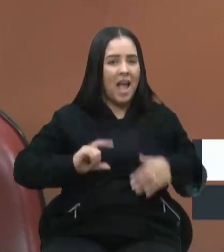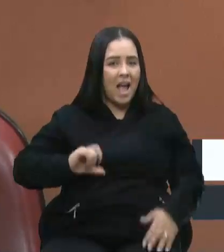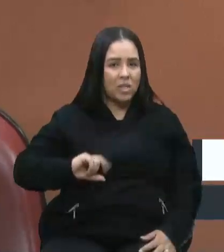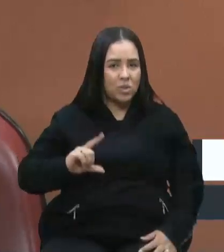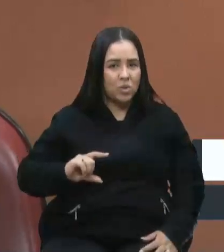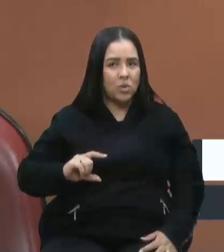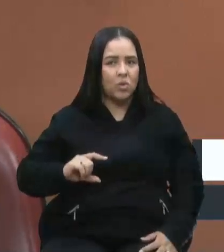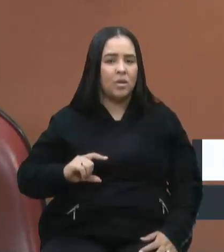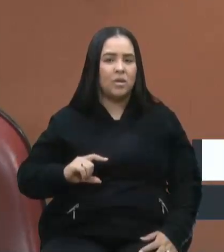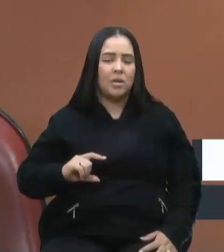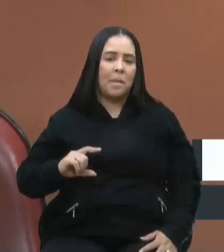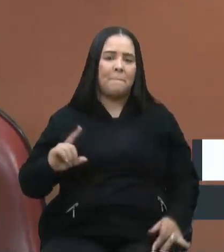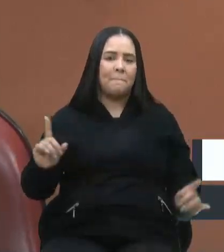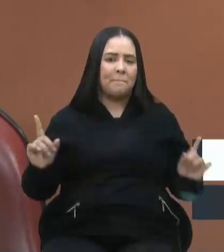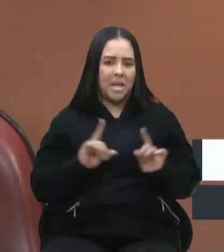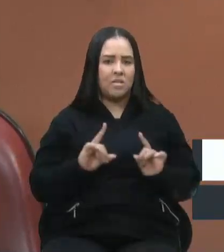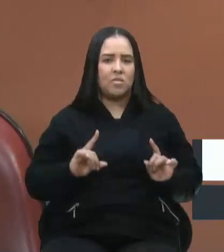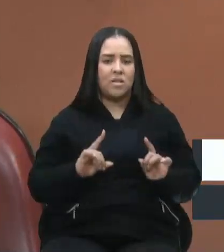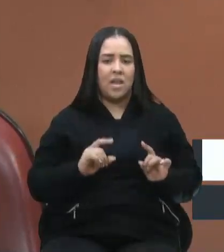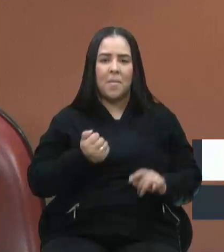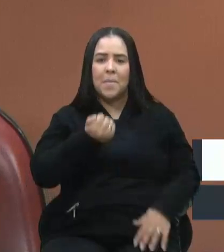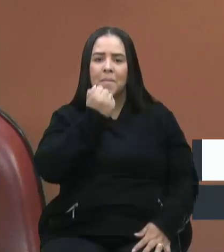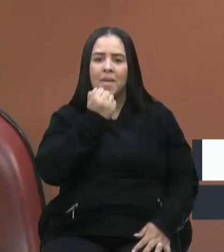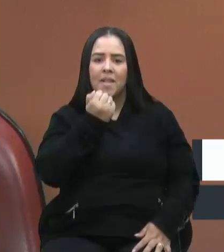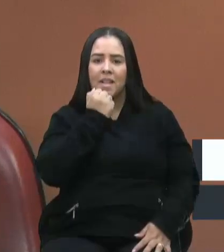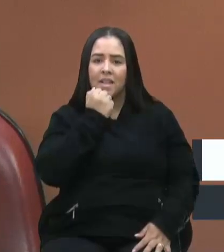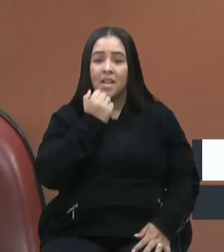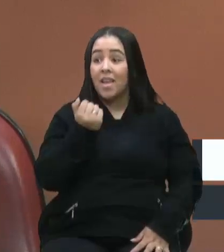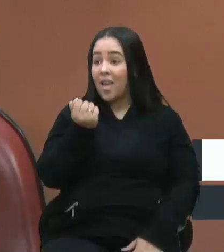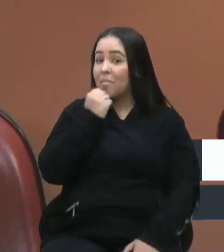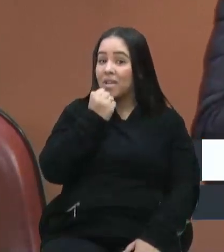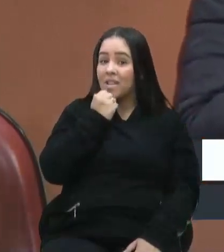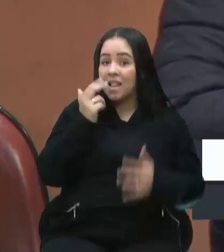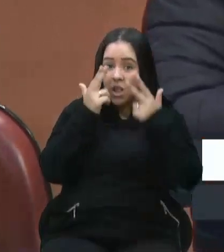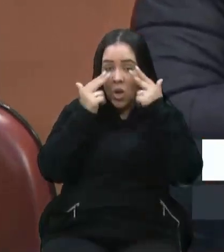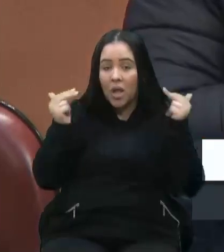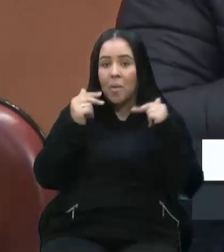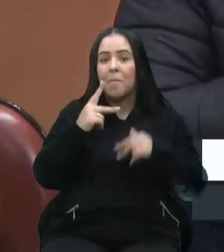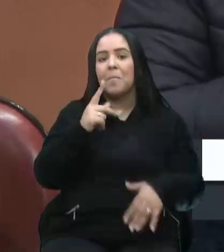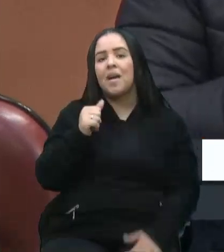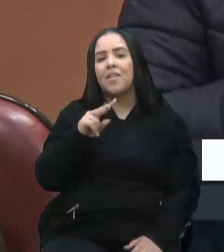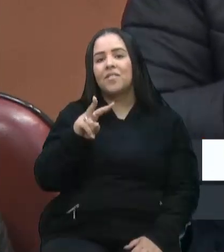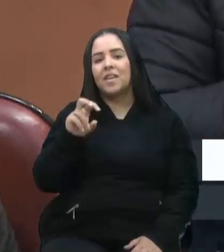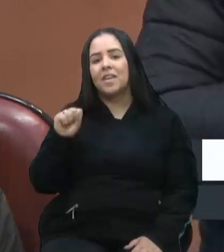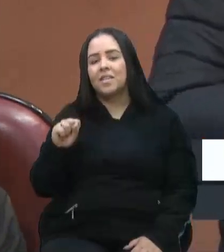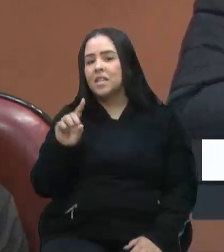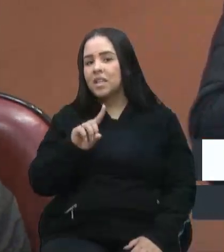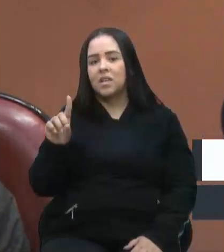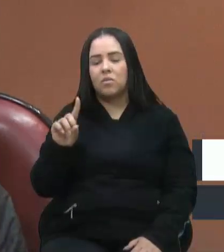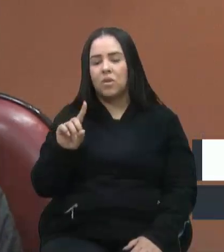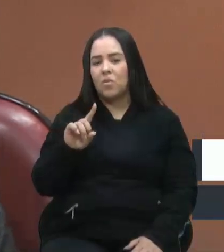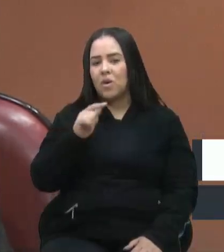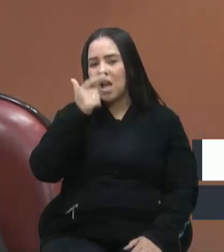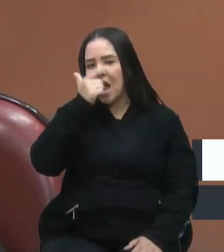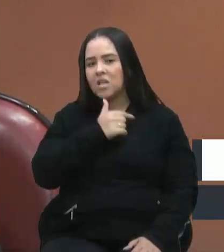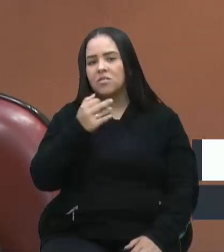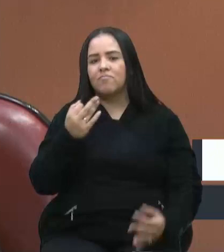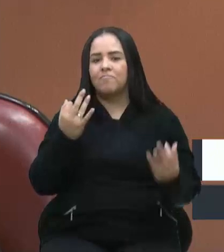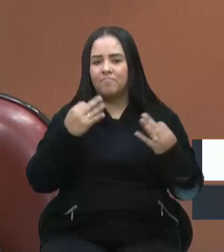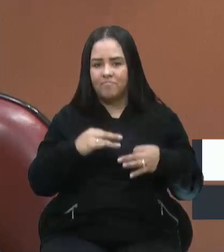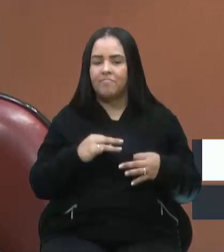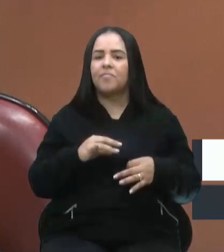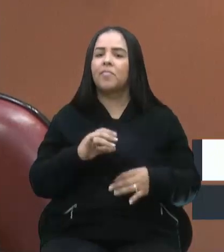do que a pedra, e a pedra é um recurso natural, e o PAVS não. Então, tenho certeza absoluta que o PAVS, ele